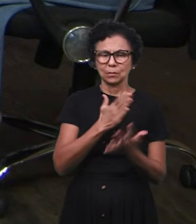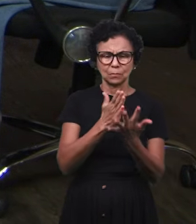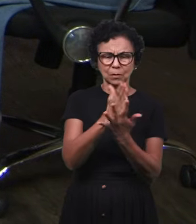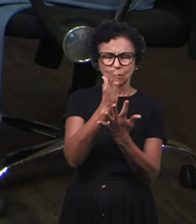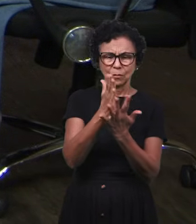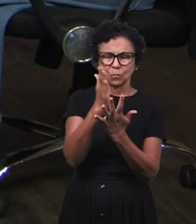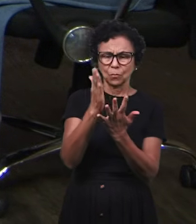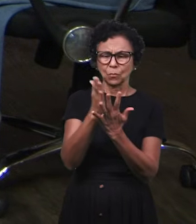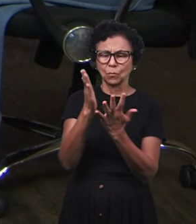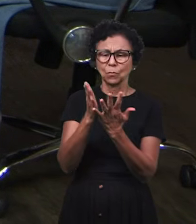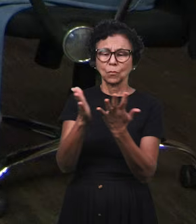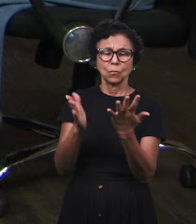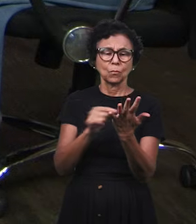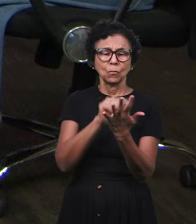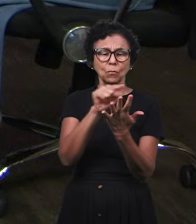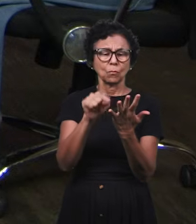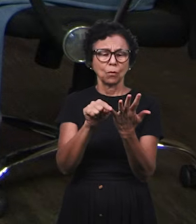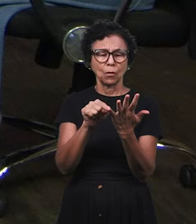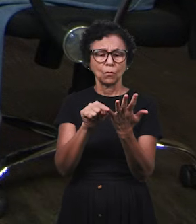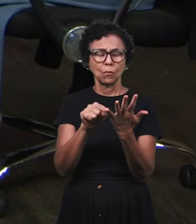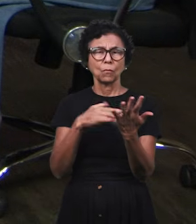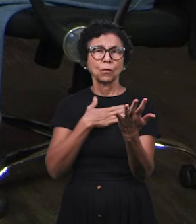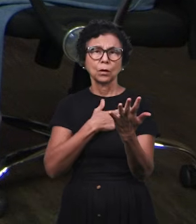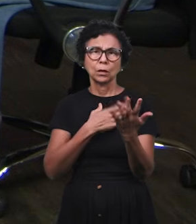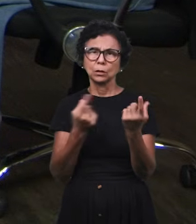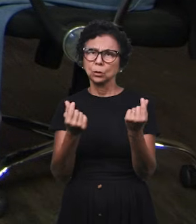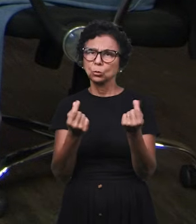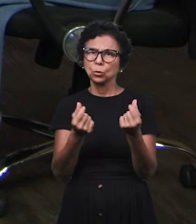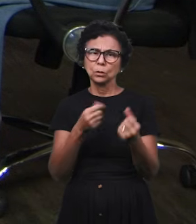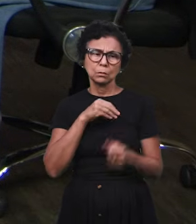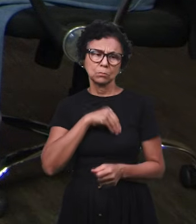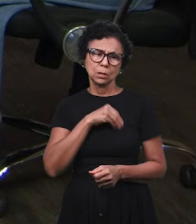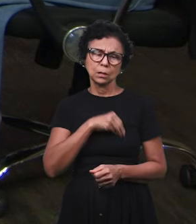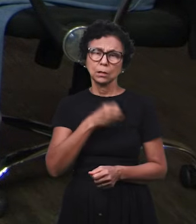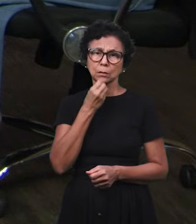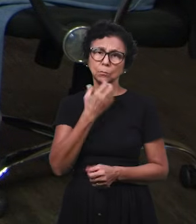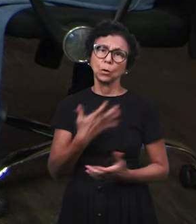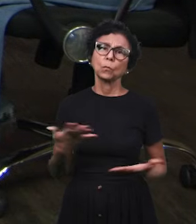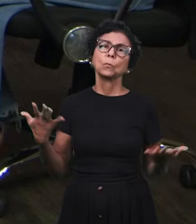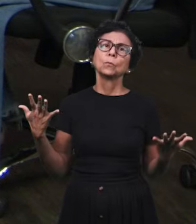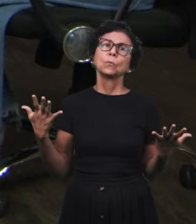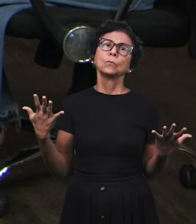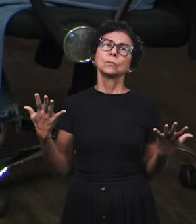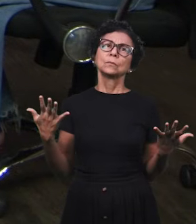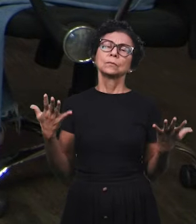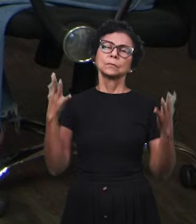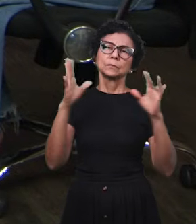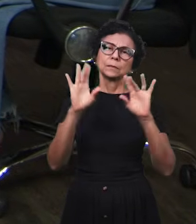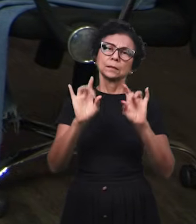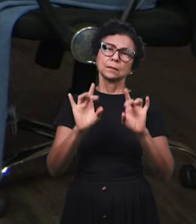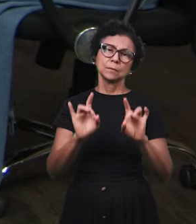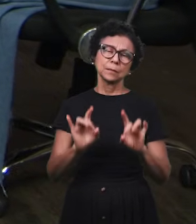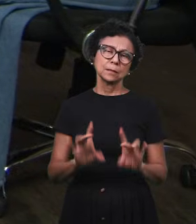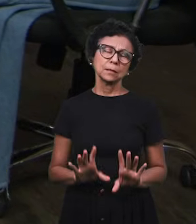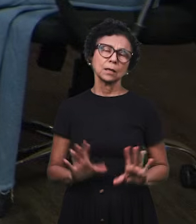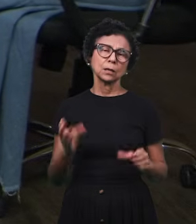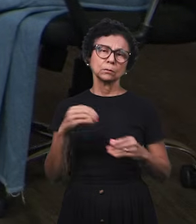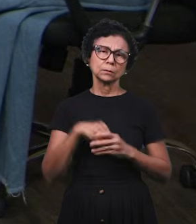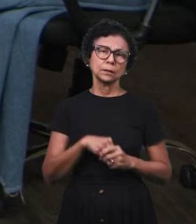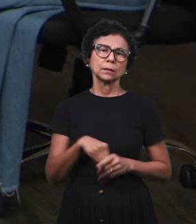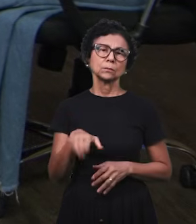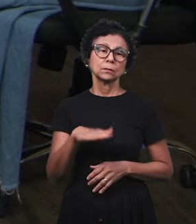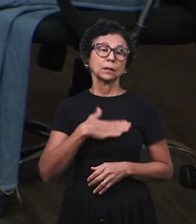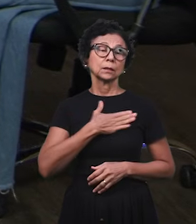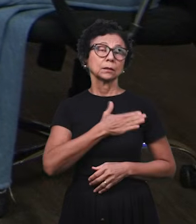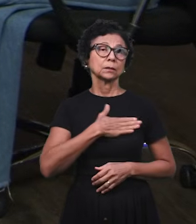fazer aquilo que gosta e ganhar por aquilo. Porque também não dá para trabalhar só por amor, né, gente? Vamos ser sinceros. Não dá. A gente precisa,